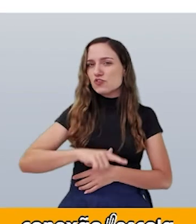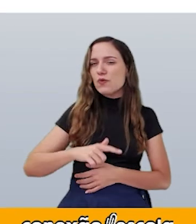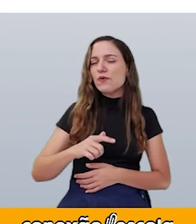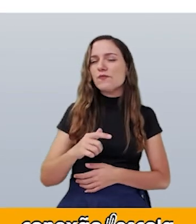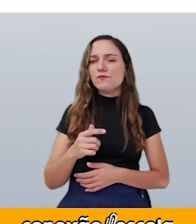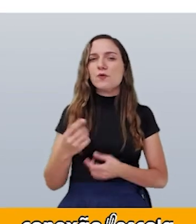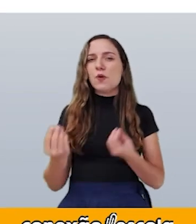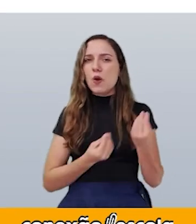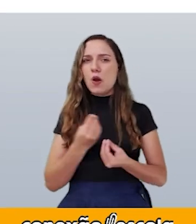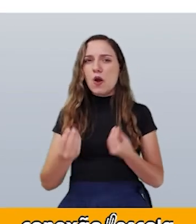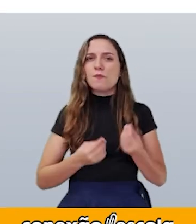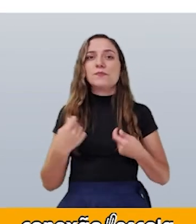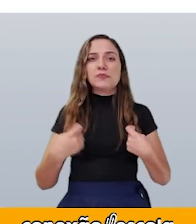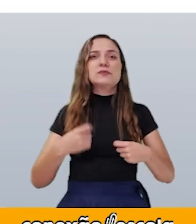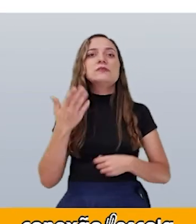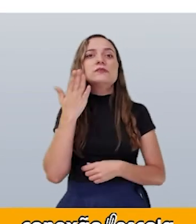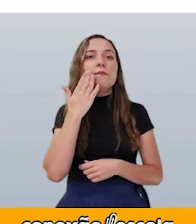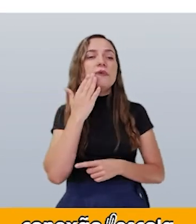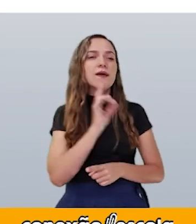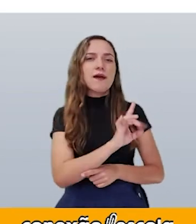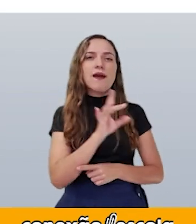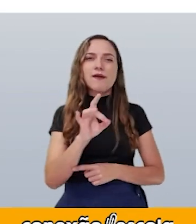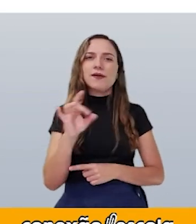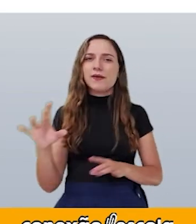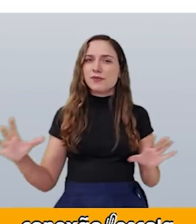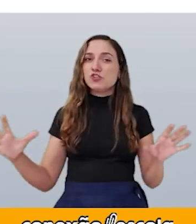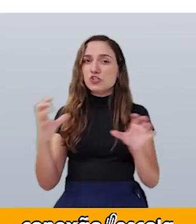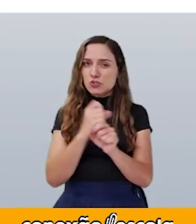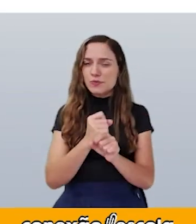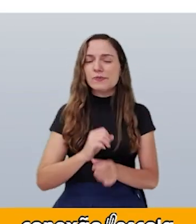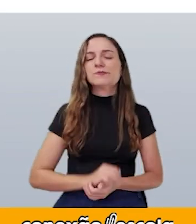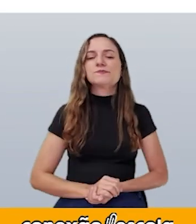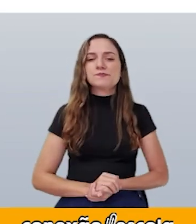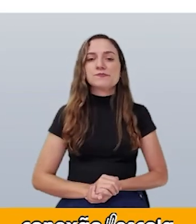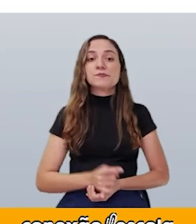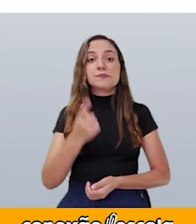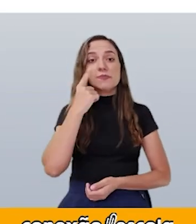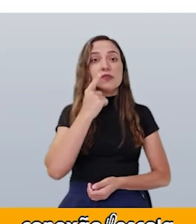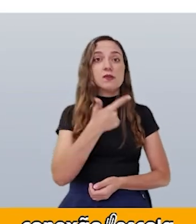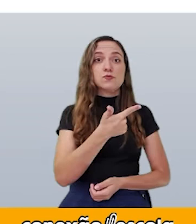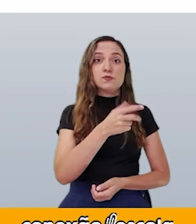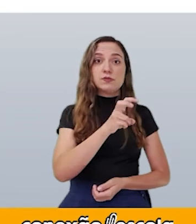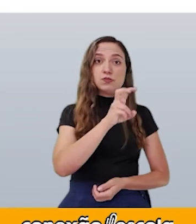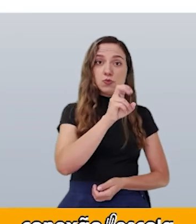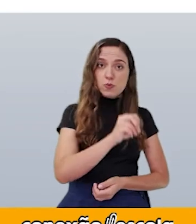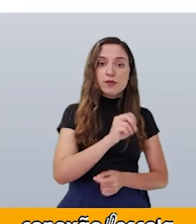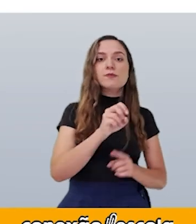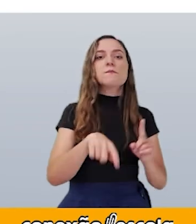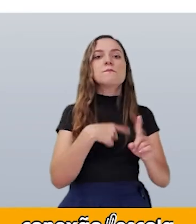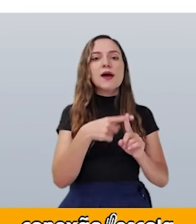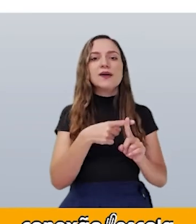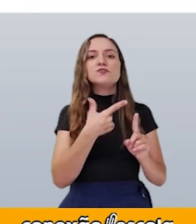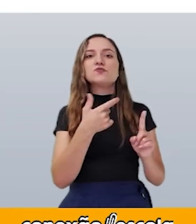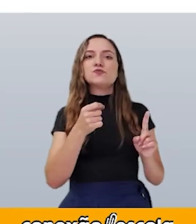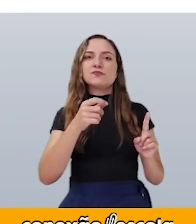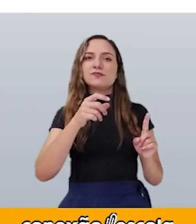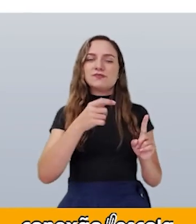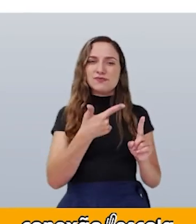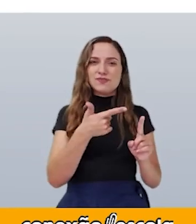forma a decomposição. Vou juntar 250,